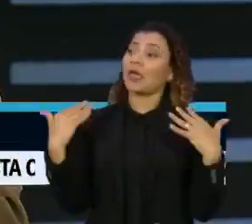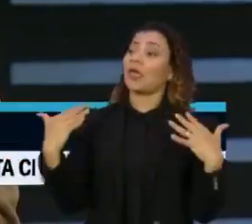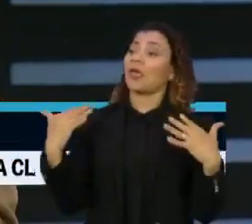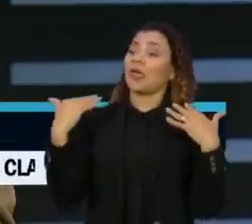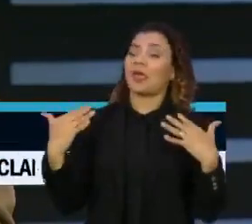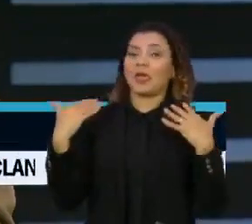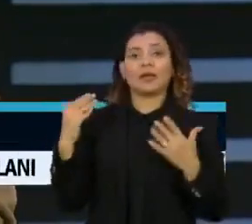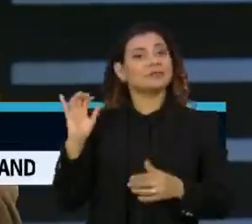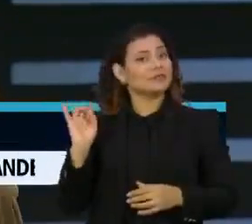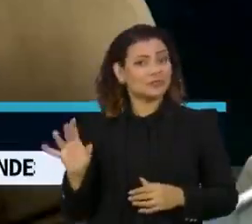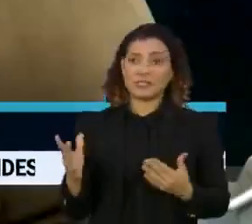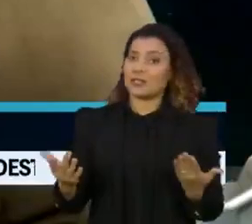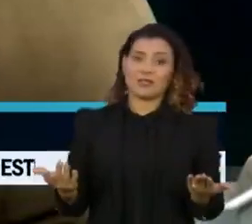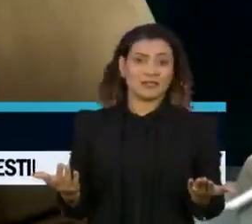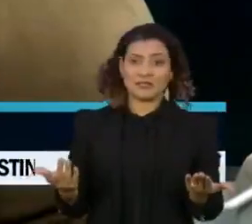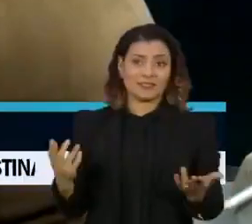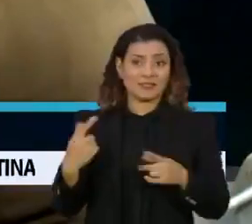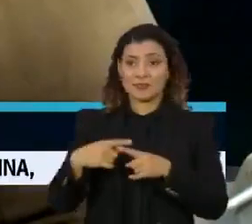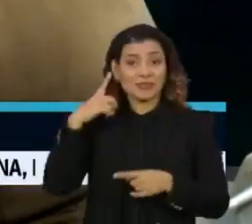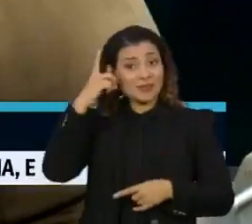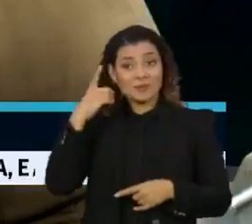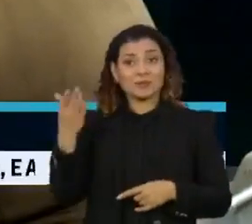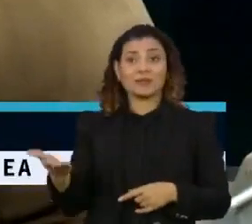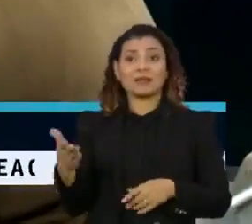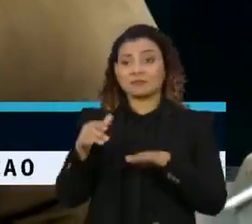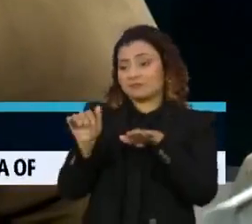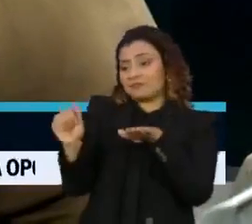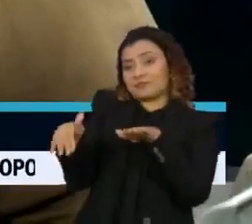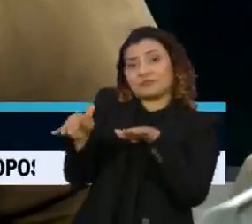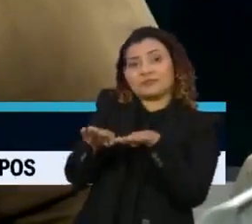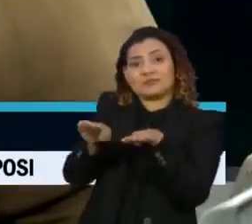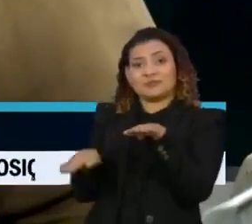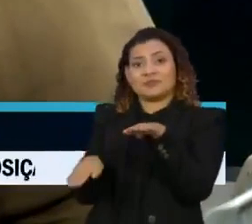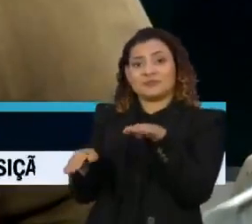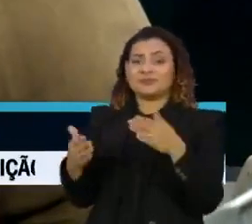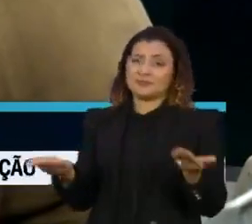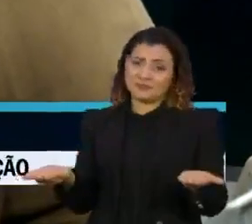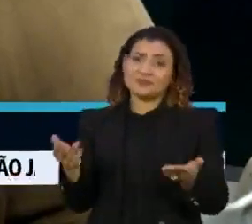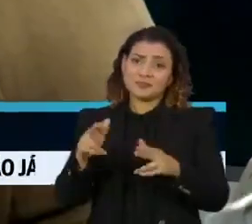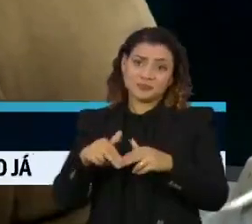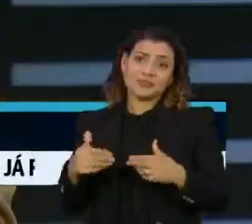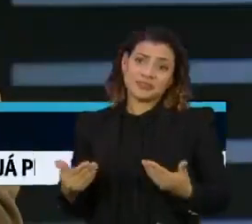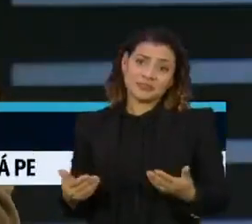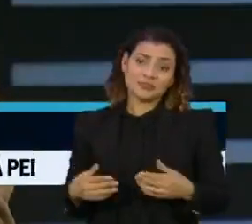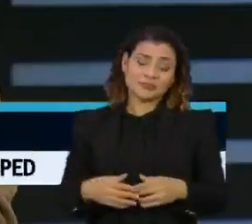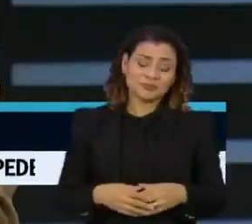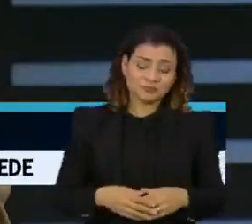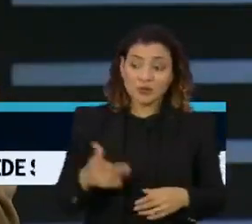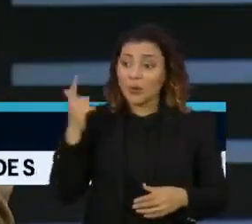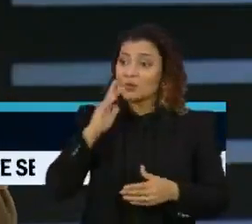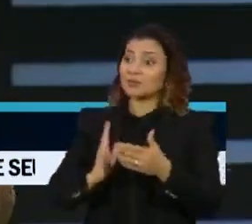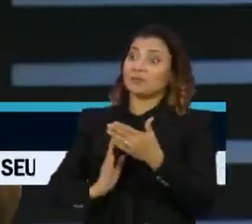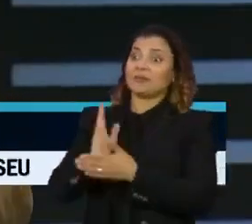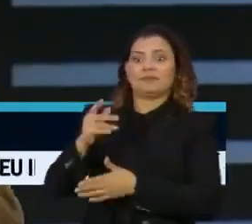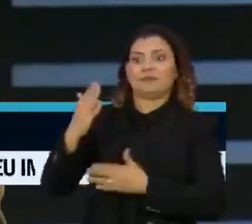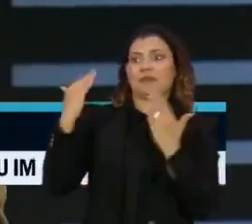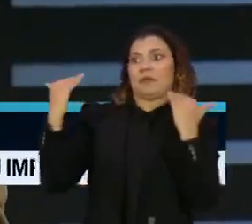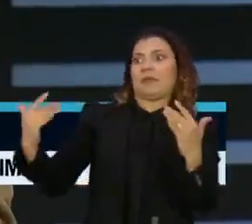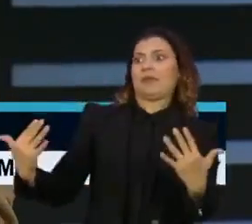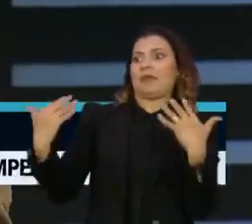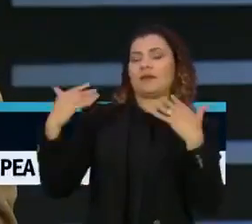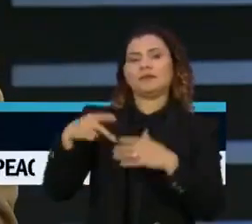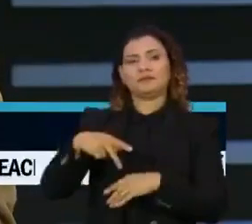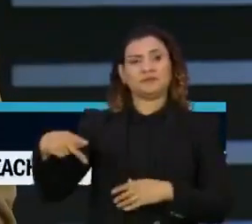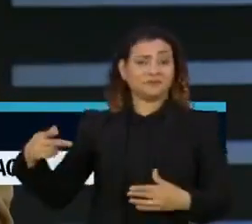E para cima não é de um deputado de baixo clero para ser uma das figuras mais conhecidas da República nesse caso específico a mesma coisa